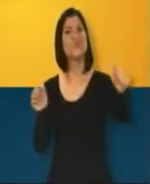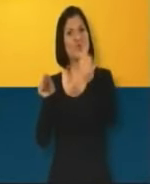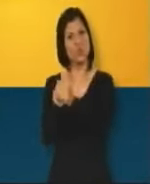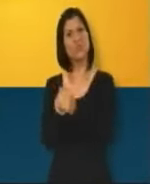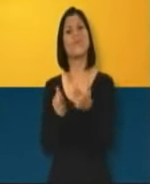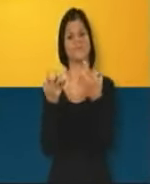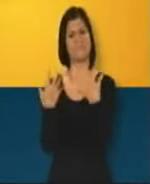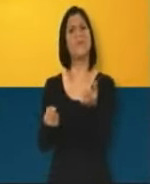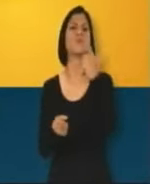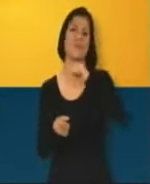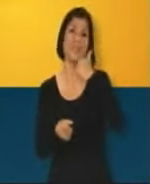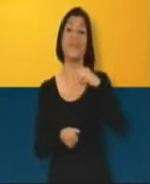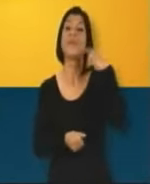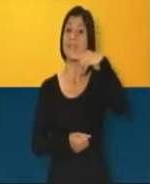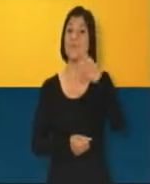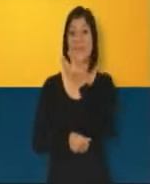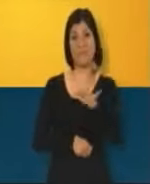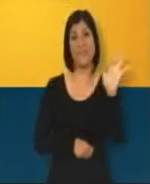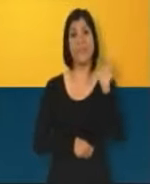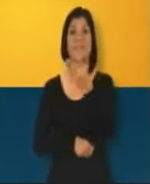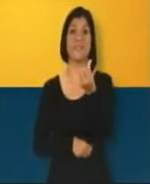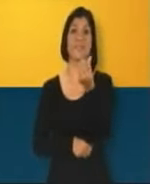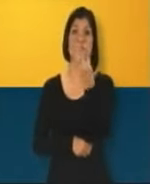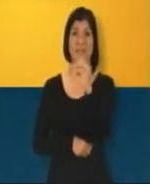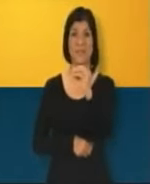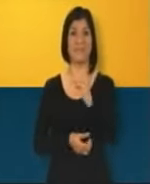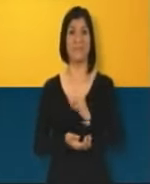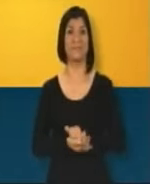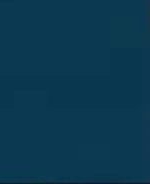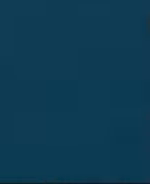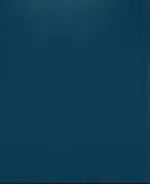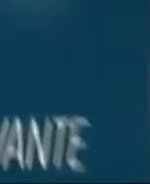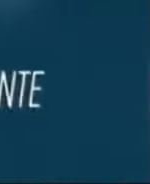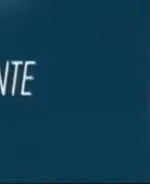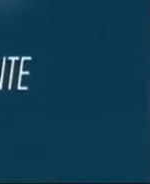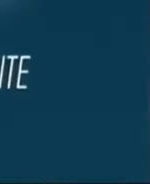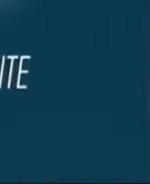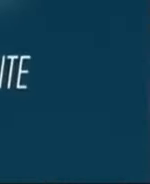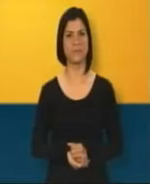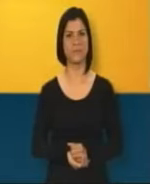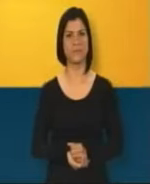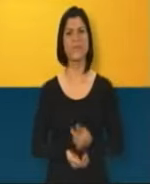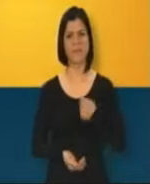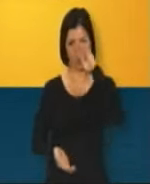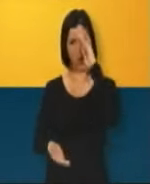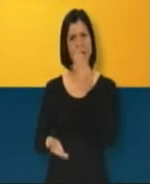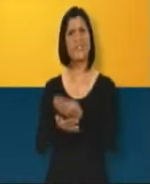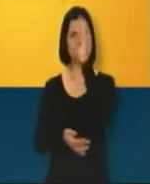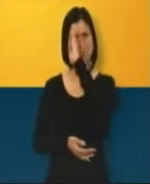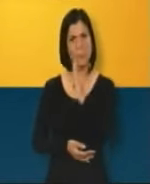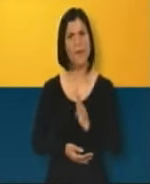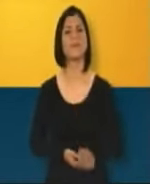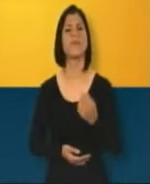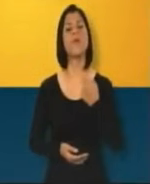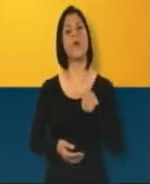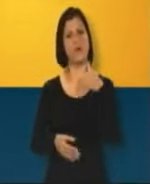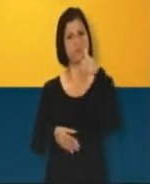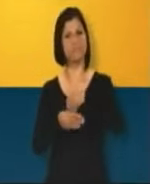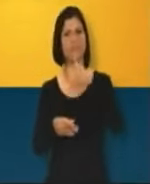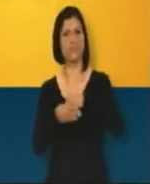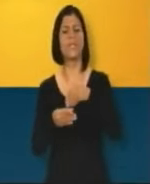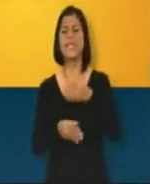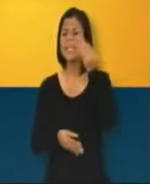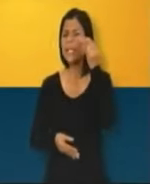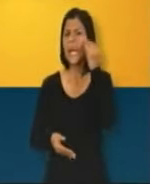Juntos, vamos mais. Para deputado federal, 3640. Sou patriota e me candidato para